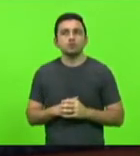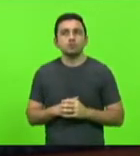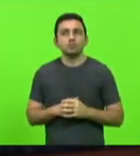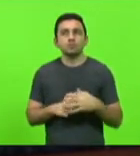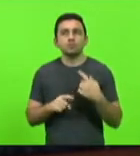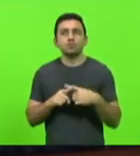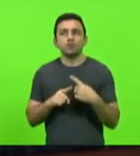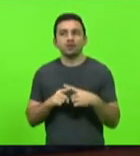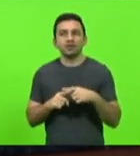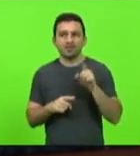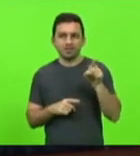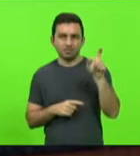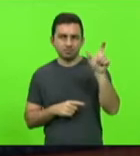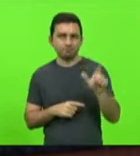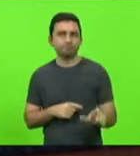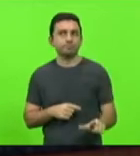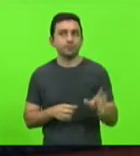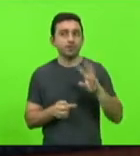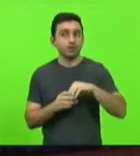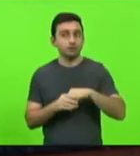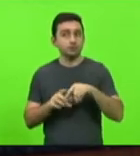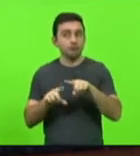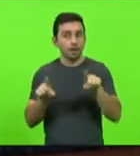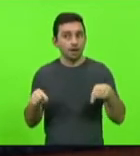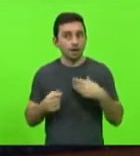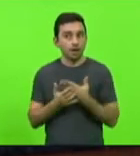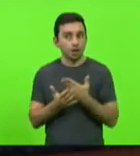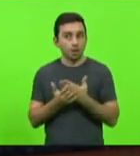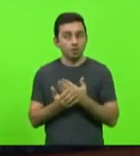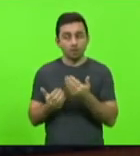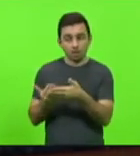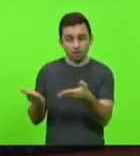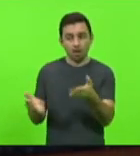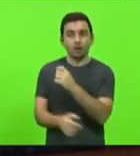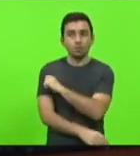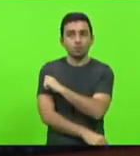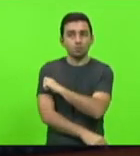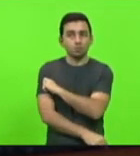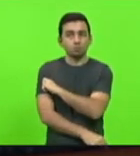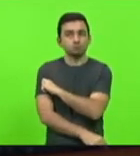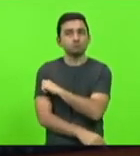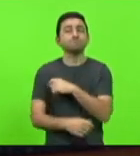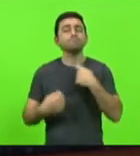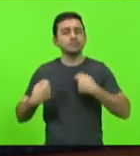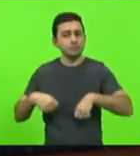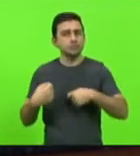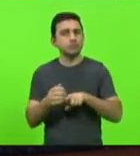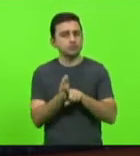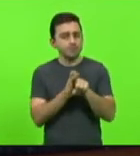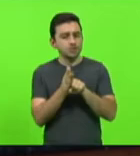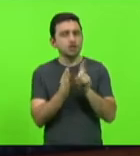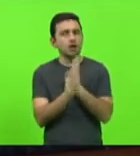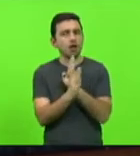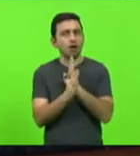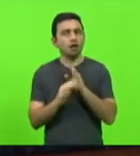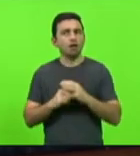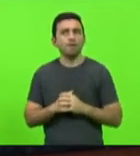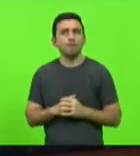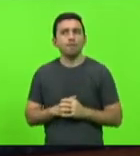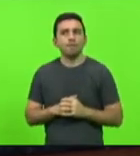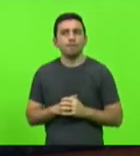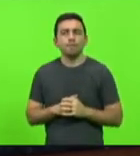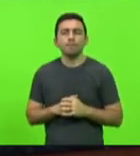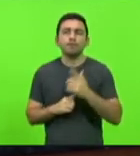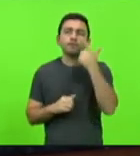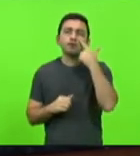porque o que ele está fazendo em sala de aula, segundo denúncias dos próprios alunos, isso é algo que precisa ser investigado. Pode